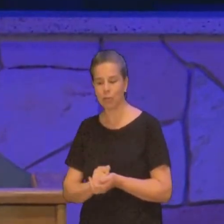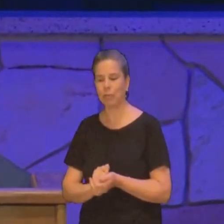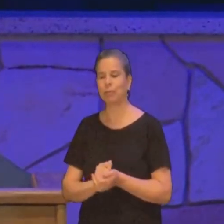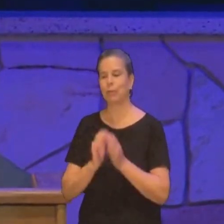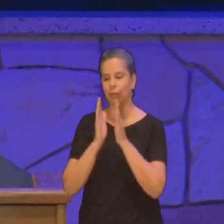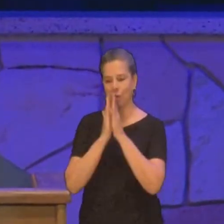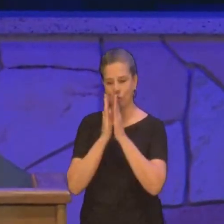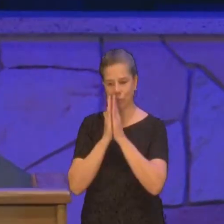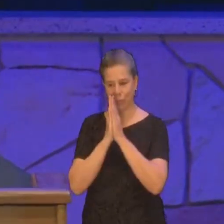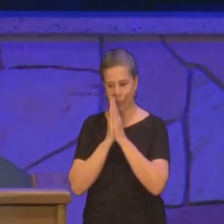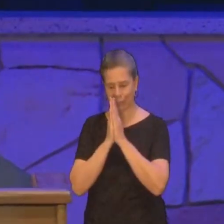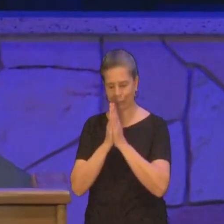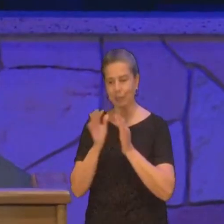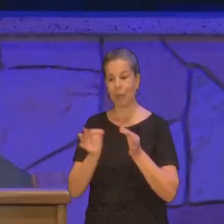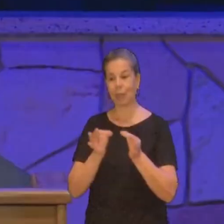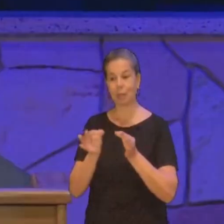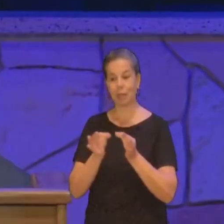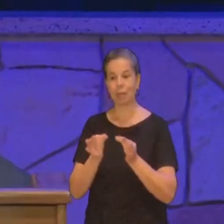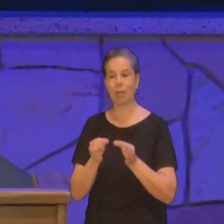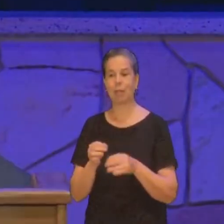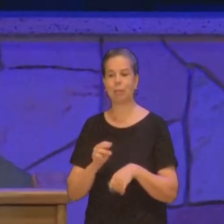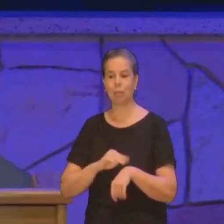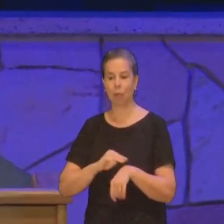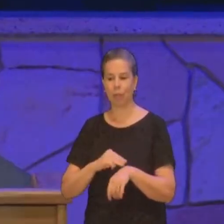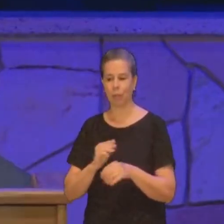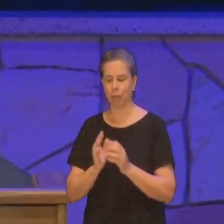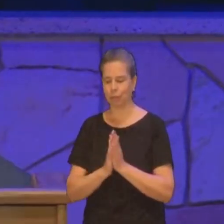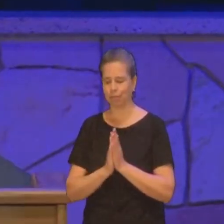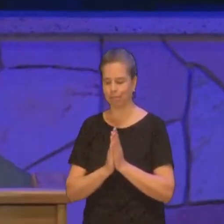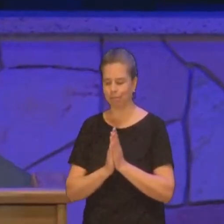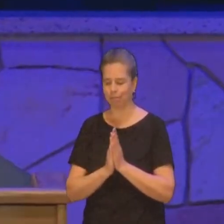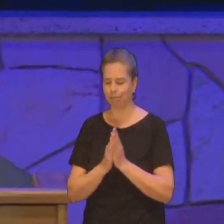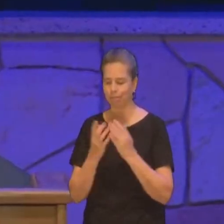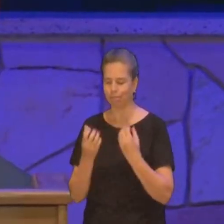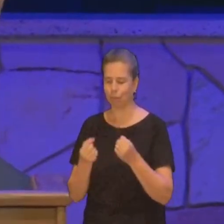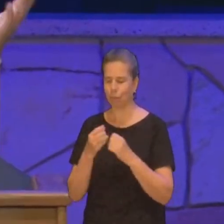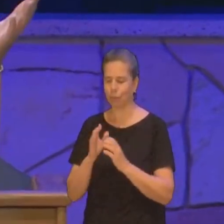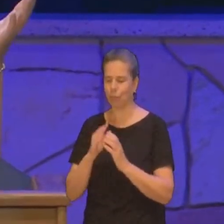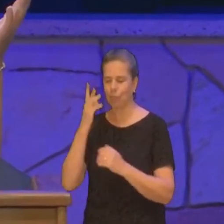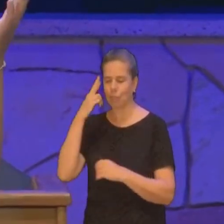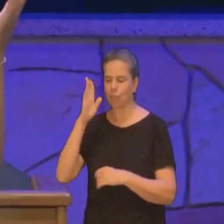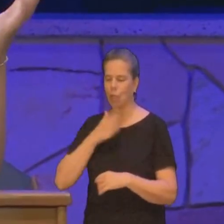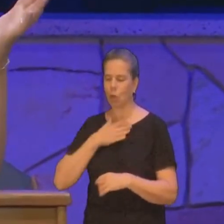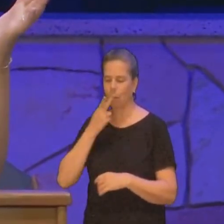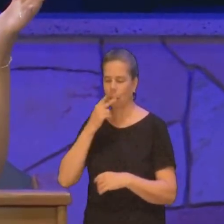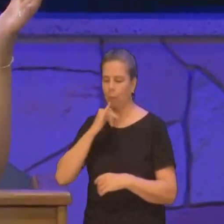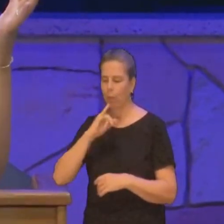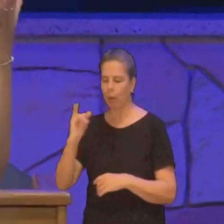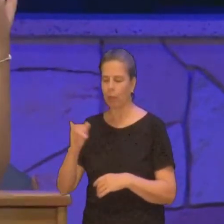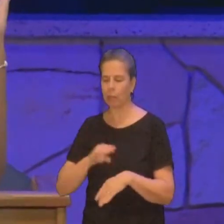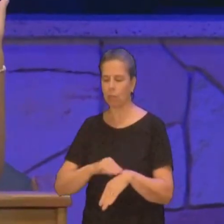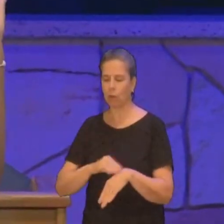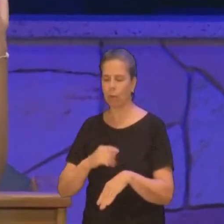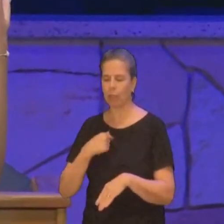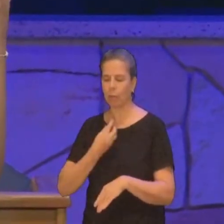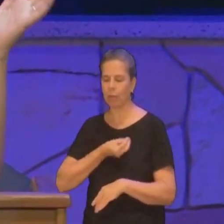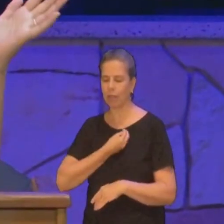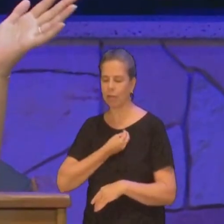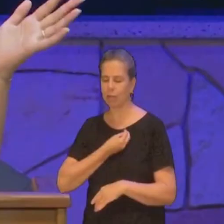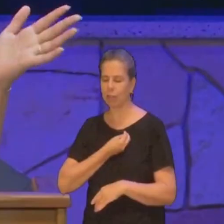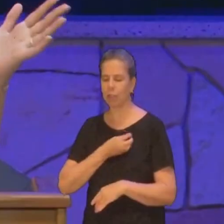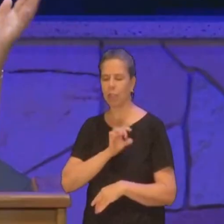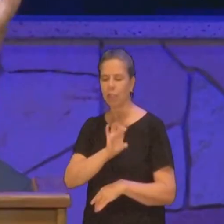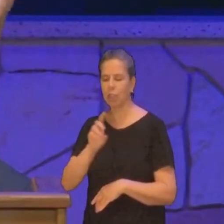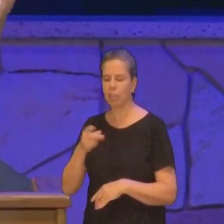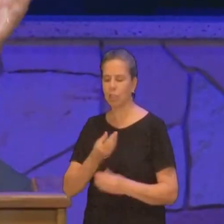para que a gente possa orar e se preparar para esse momento. Oremos. Senhor, meu Deus e Pai, nesse momento eu coloco a minha vida, de cada